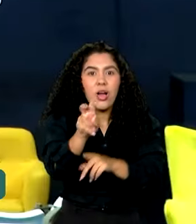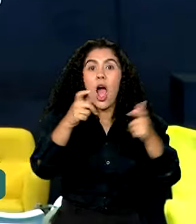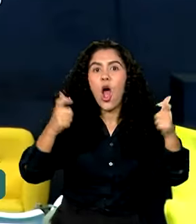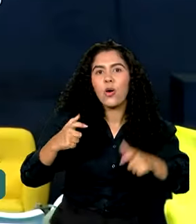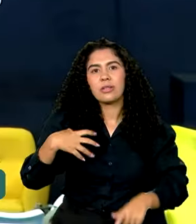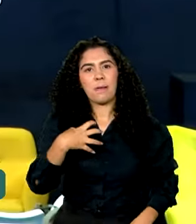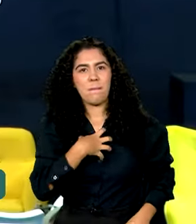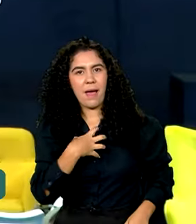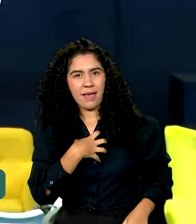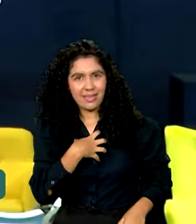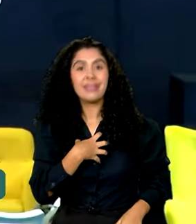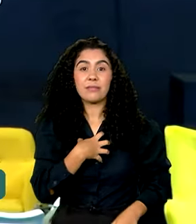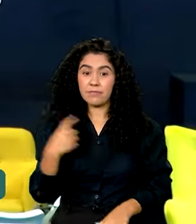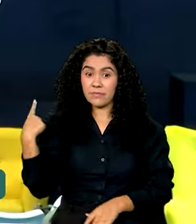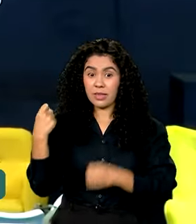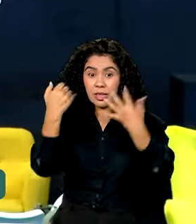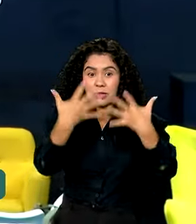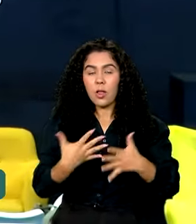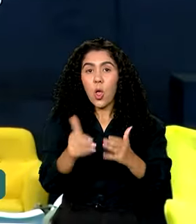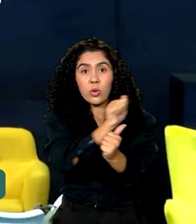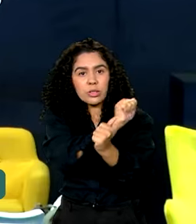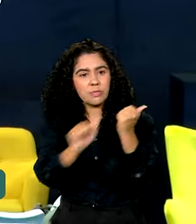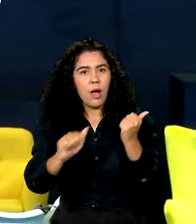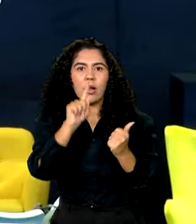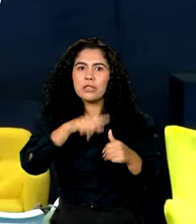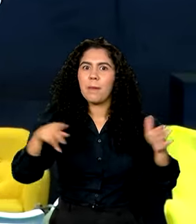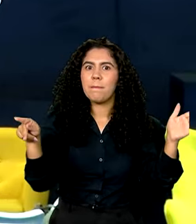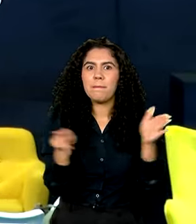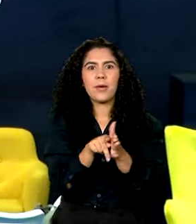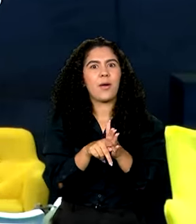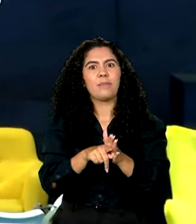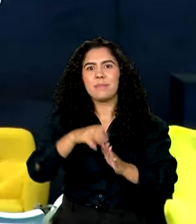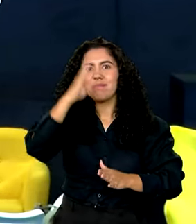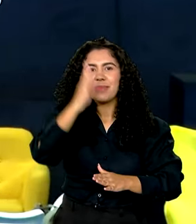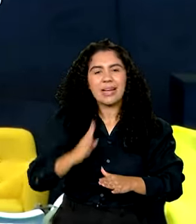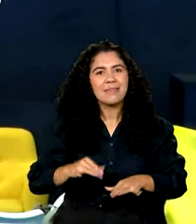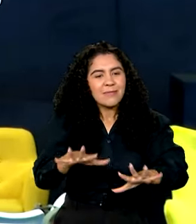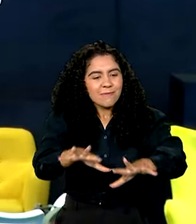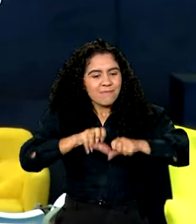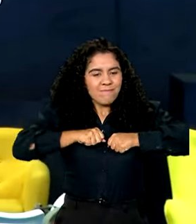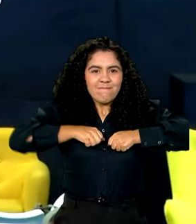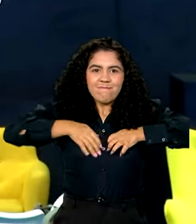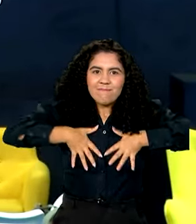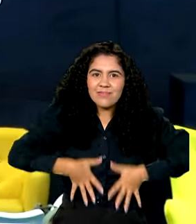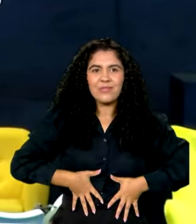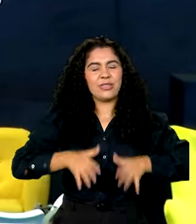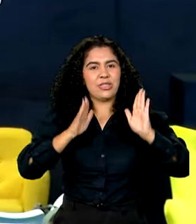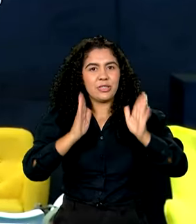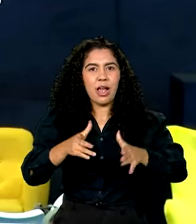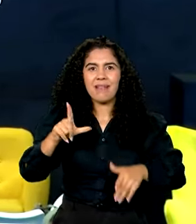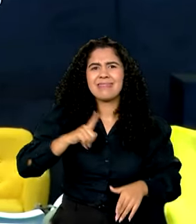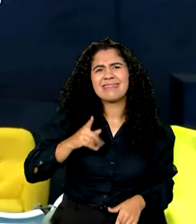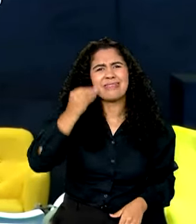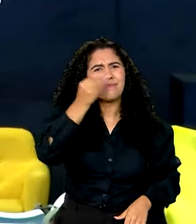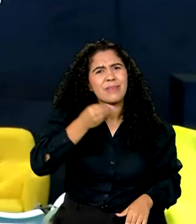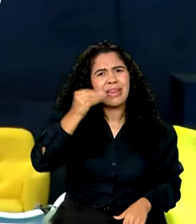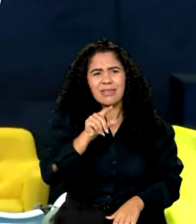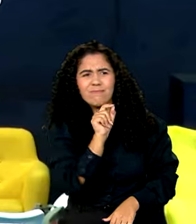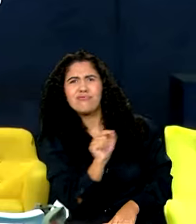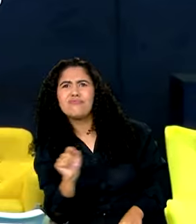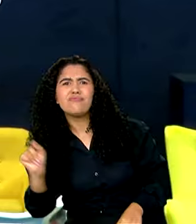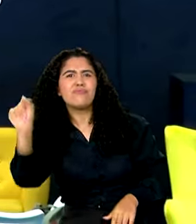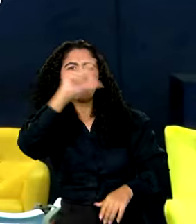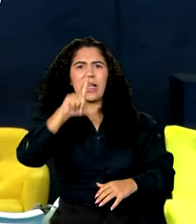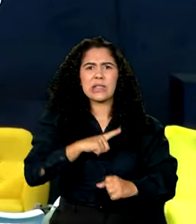Bahia. O esporte é da natureza do brasileiro, né? Então a gente tem experiências no Brasil inteiro, de canoagem,